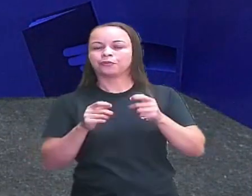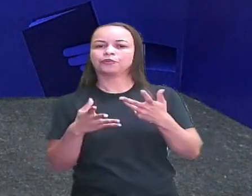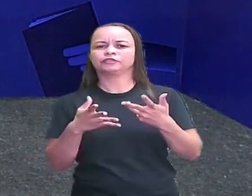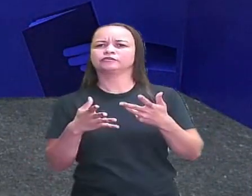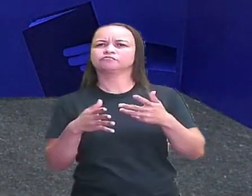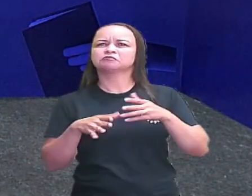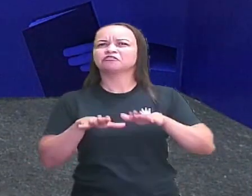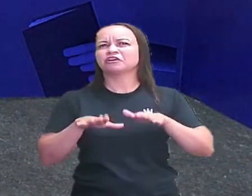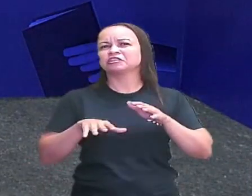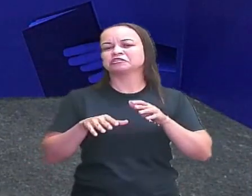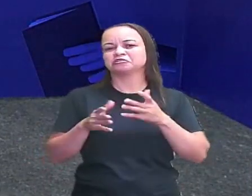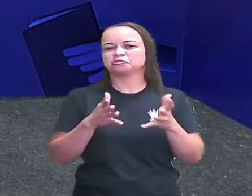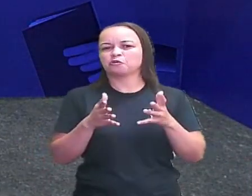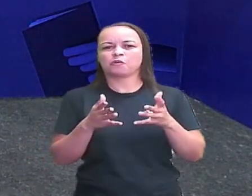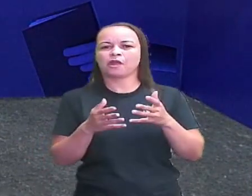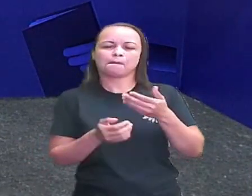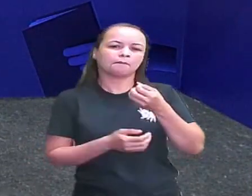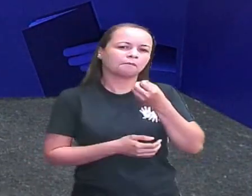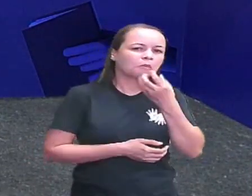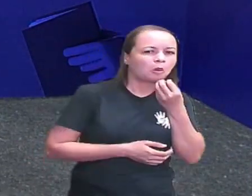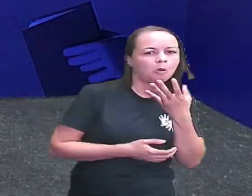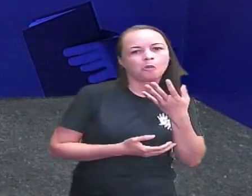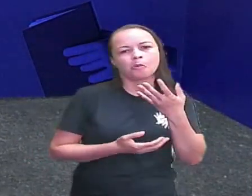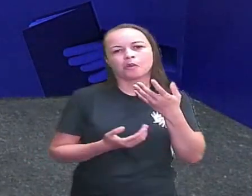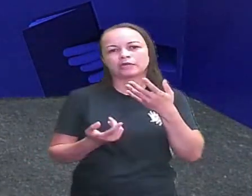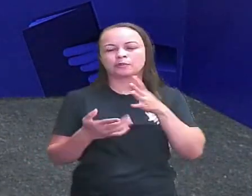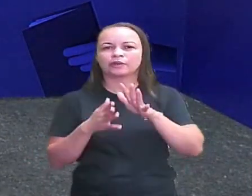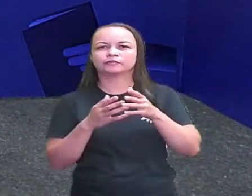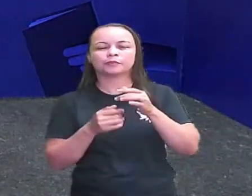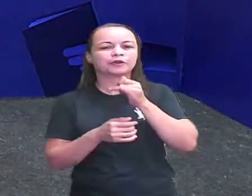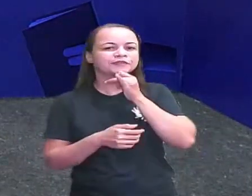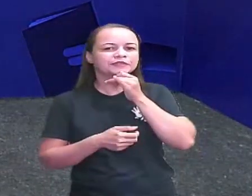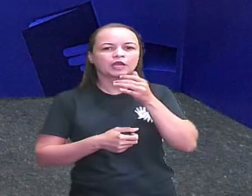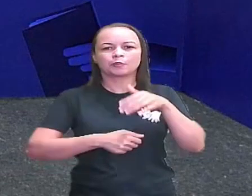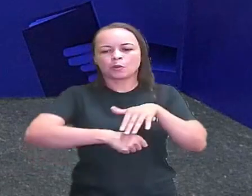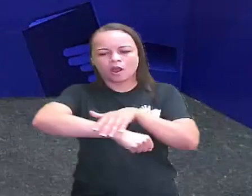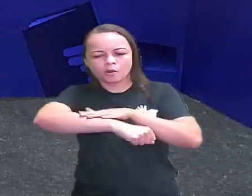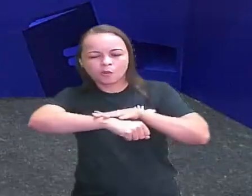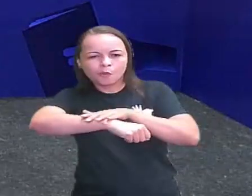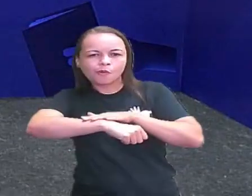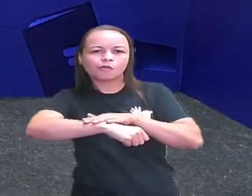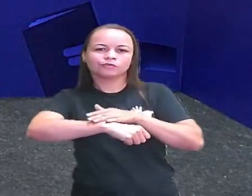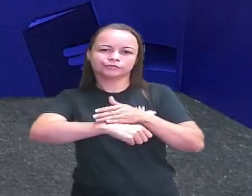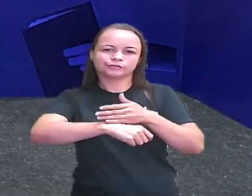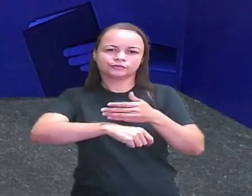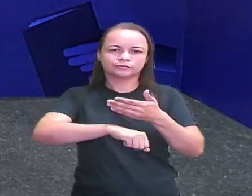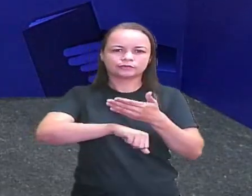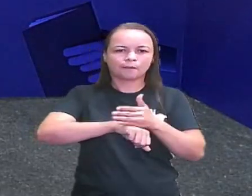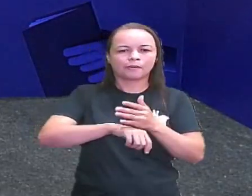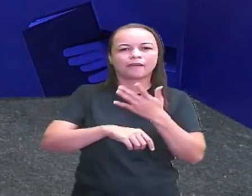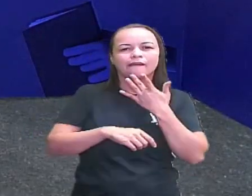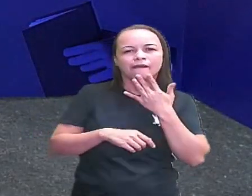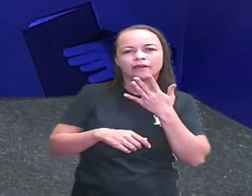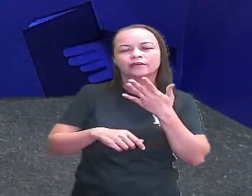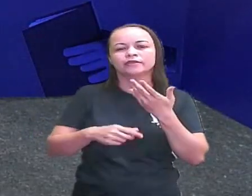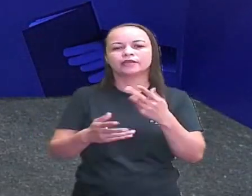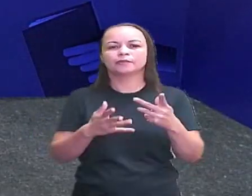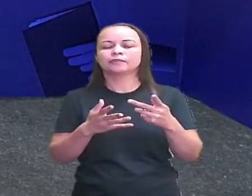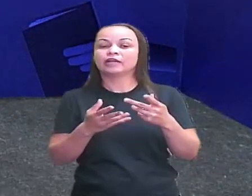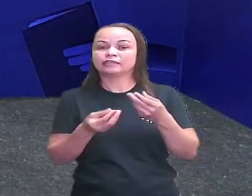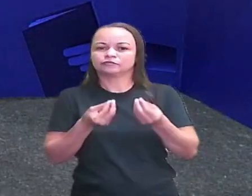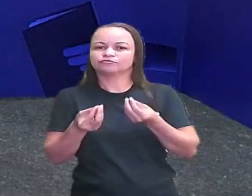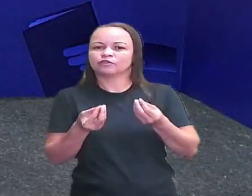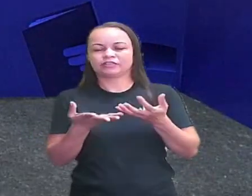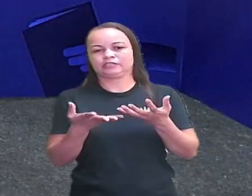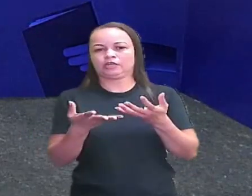não são as melhores, né, do ponto de vista da cor da nossa pele, não é? Só para dizer o mínimo, né, só para